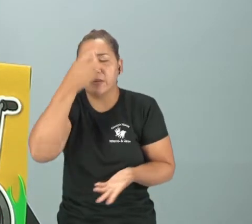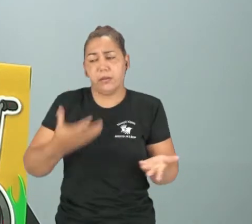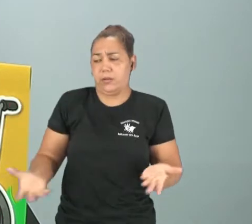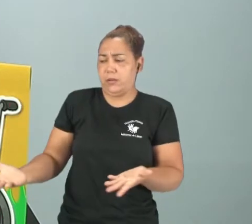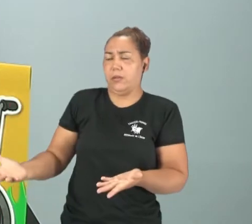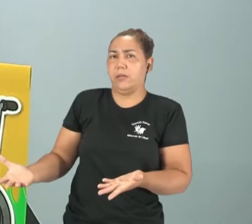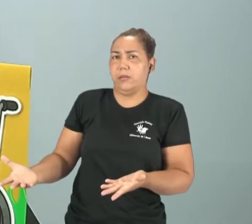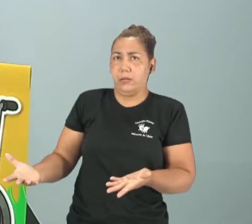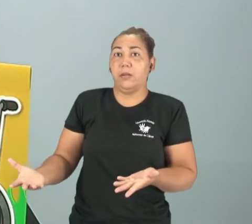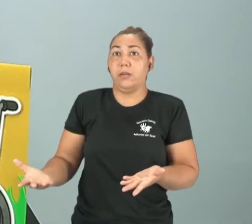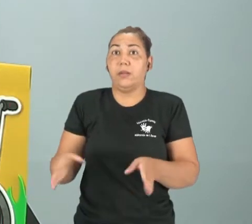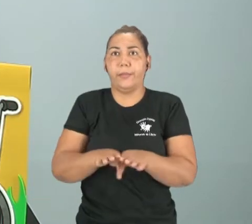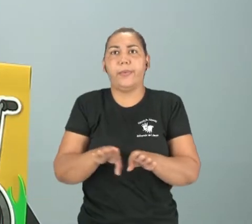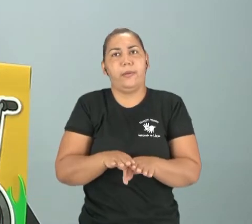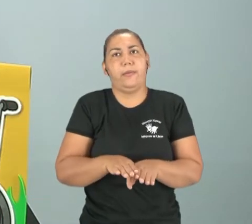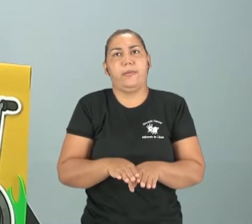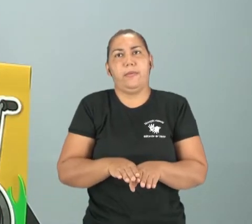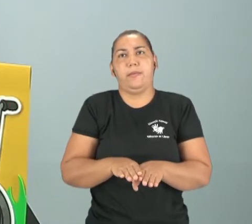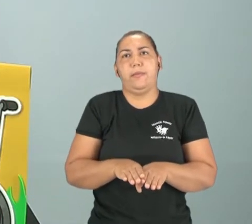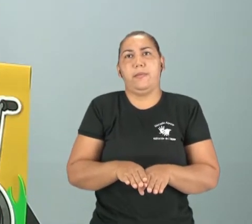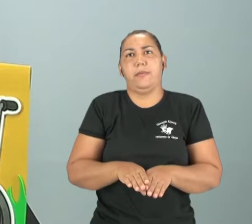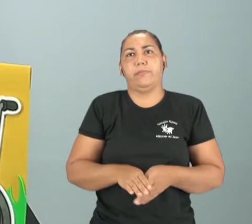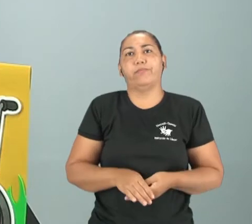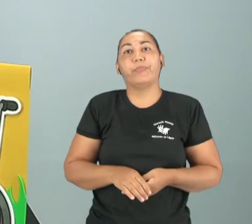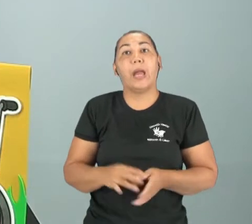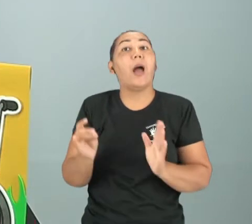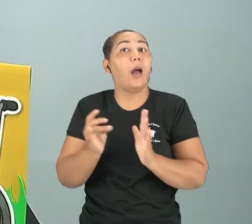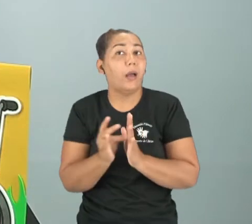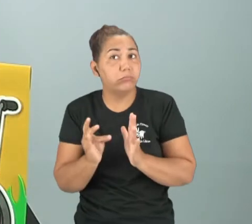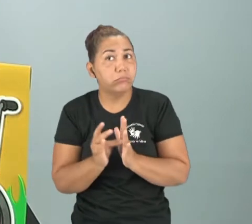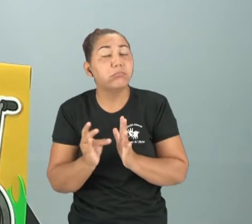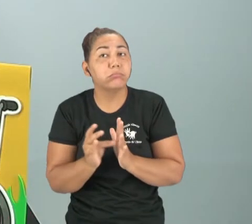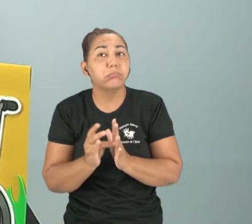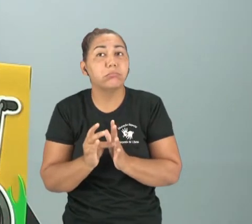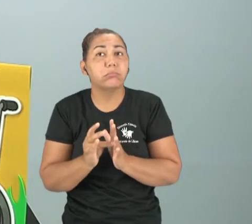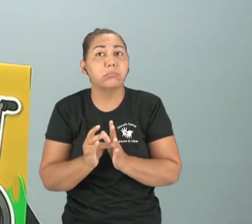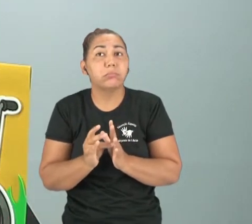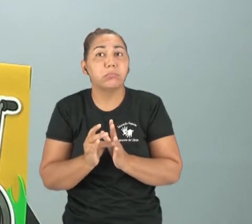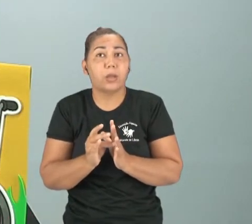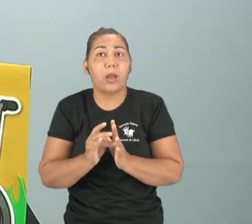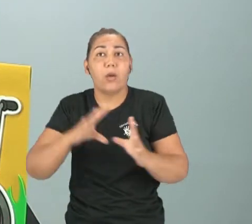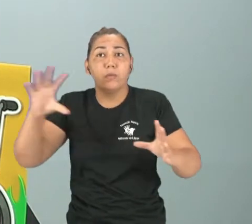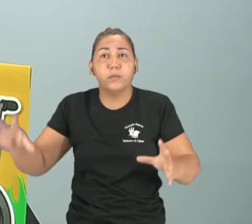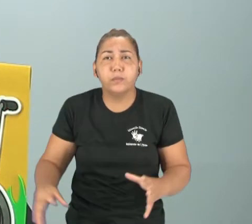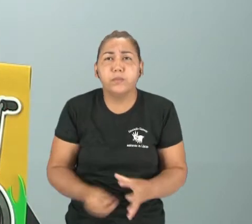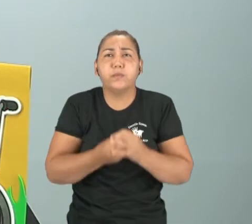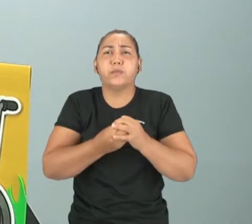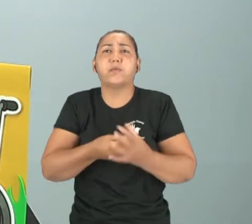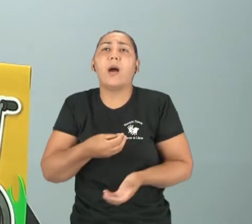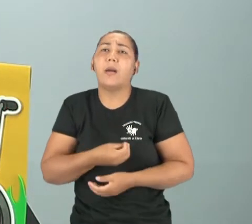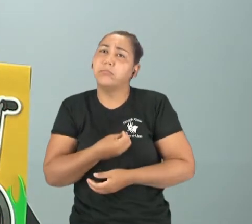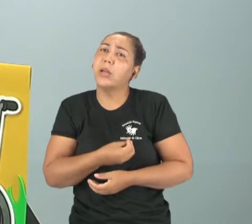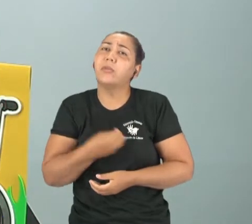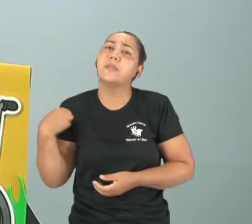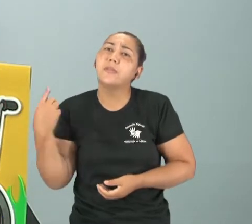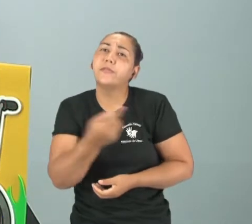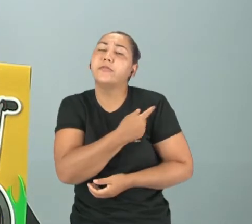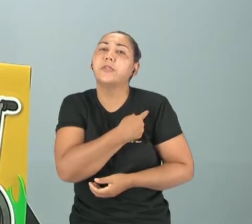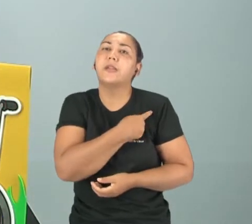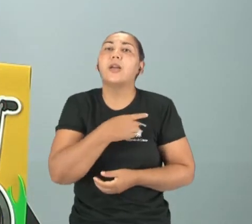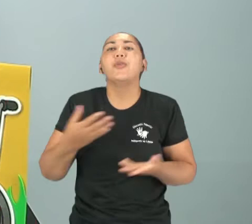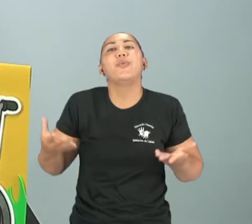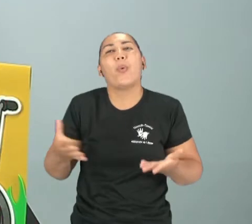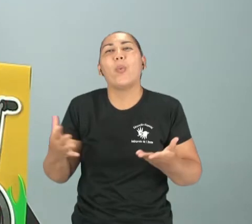nós não podemos aprender um pouco? Os indígenas fazem parte da nossa vida. E todos hoje amam a